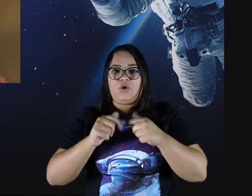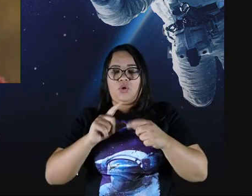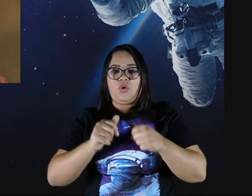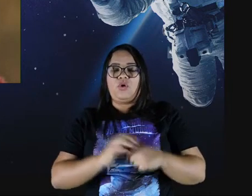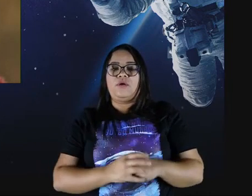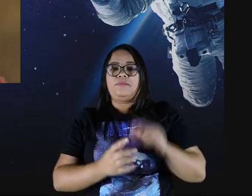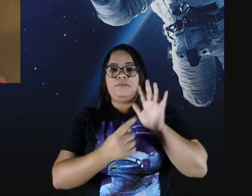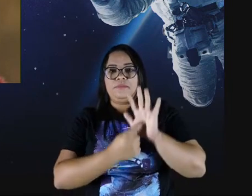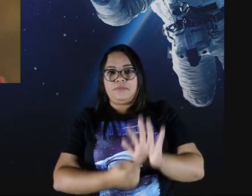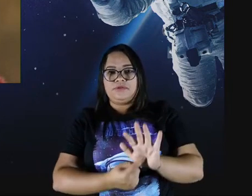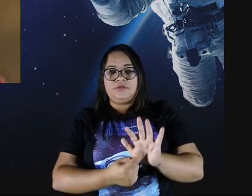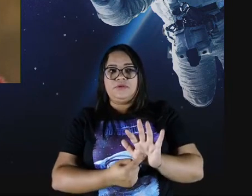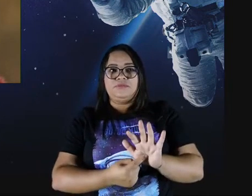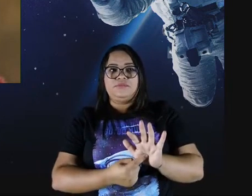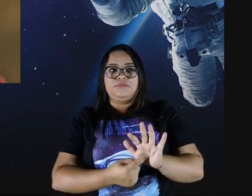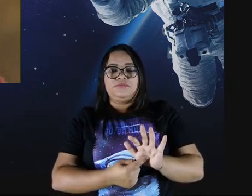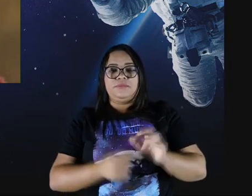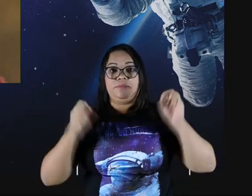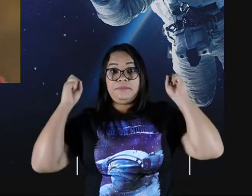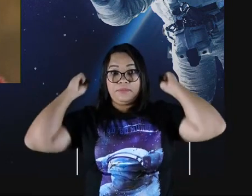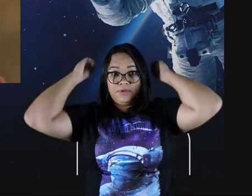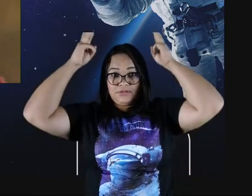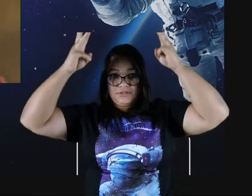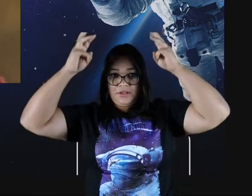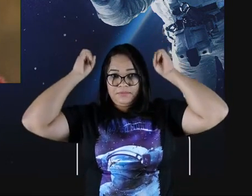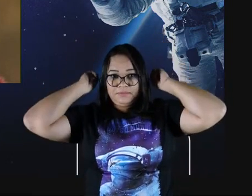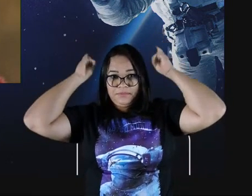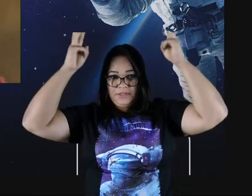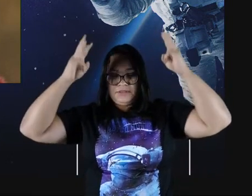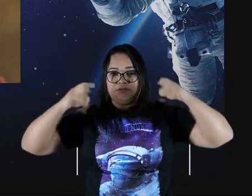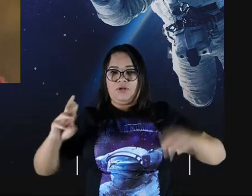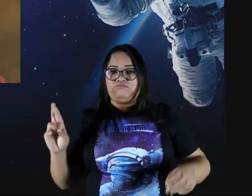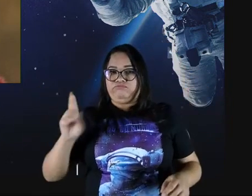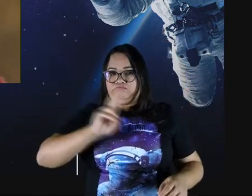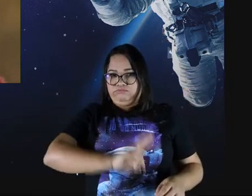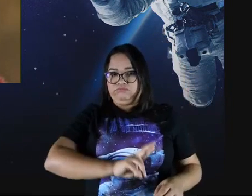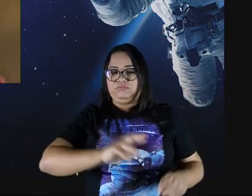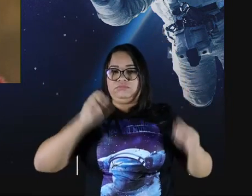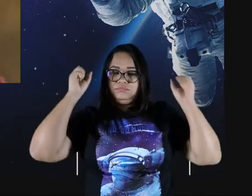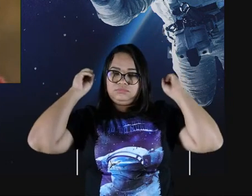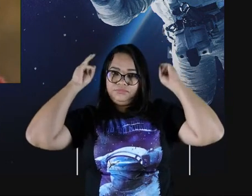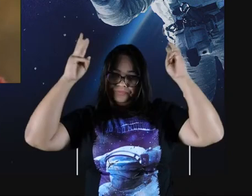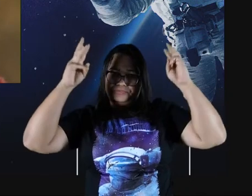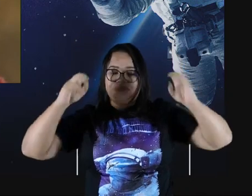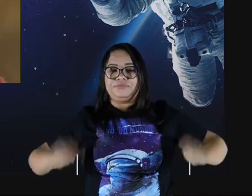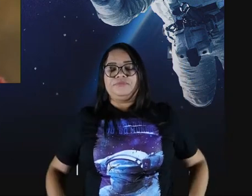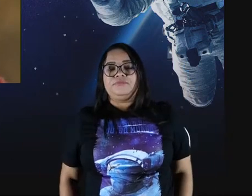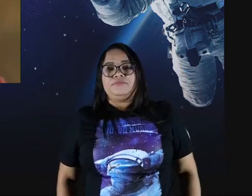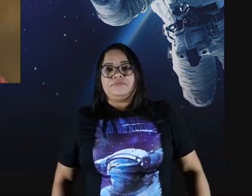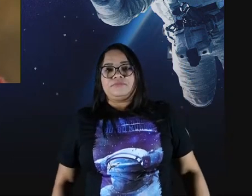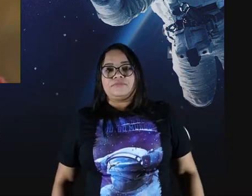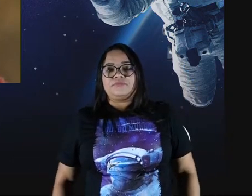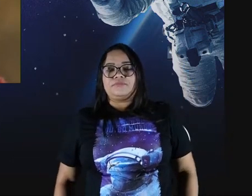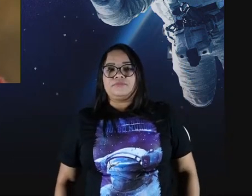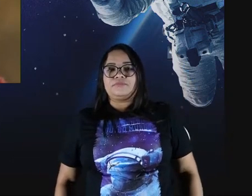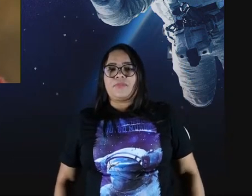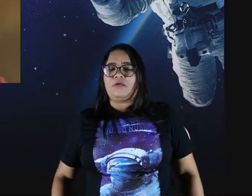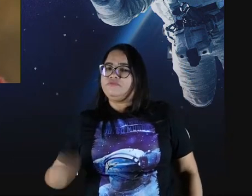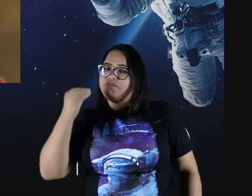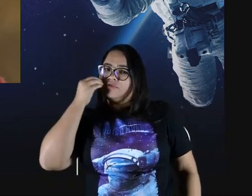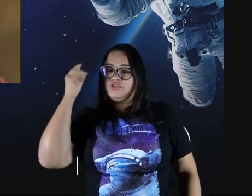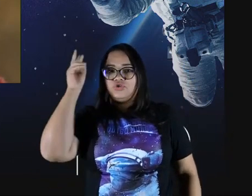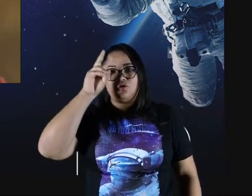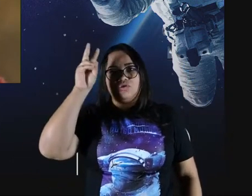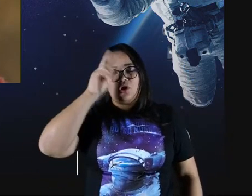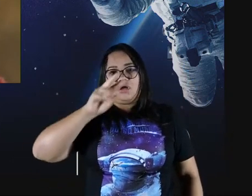onde mostra Moisés. Este representa Moisés. Moisés. Veja a história